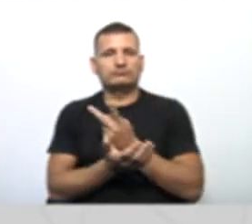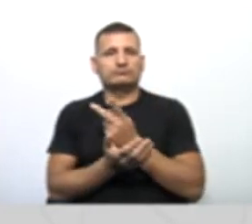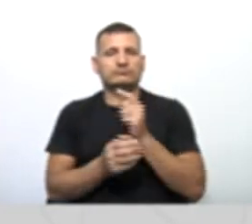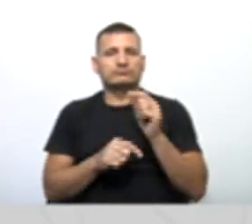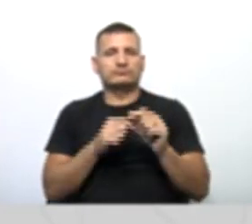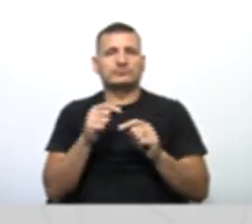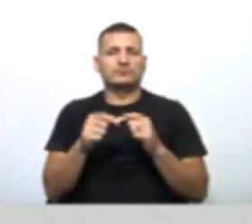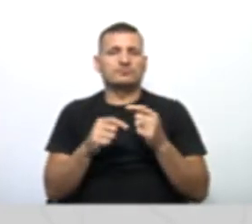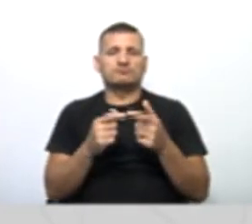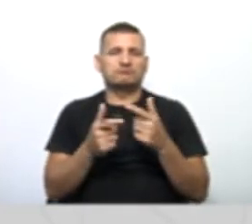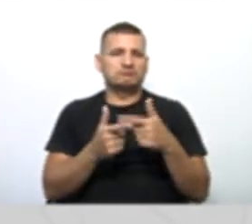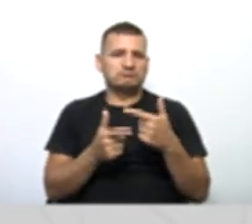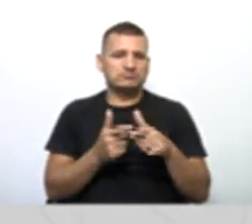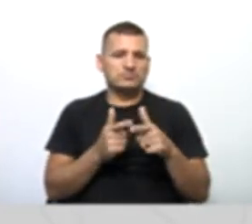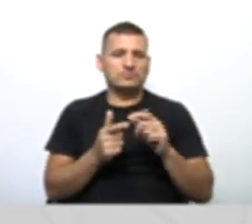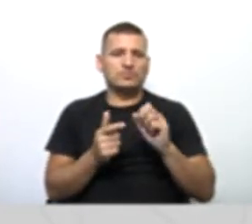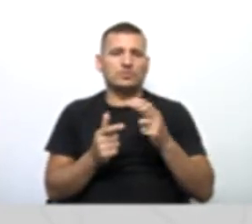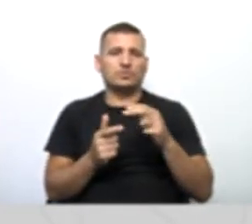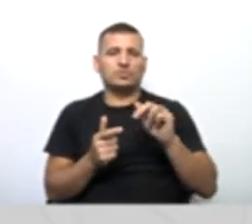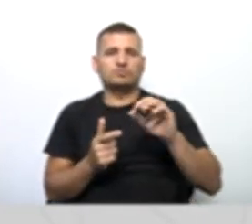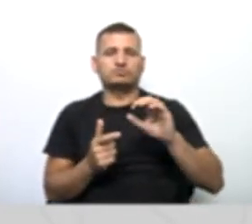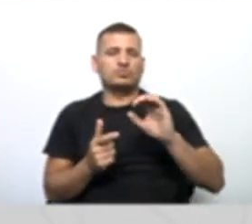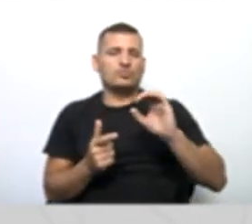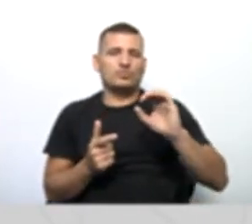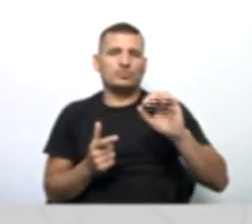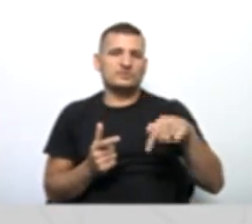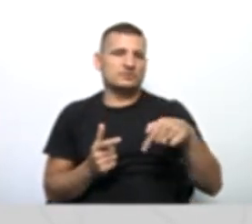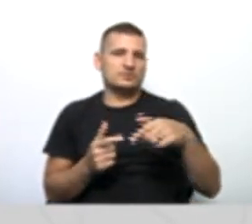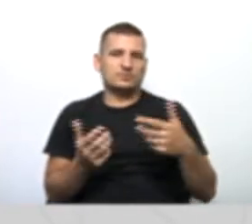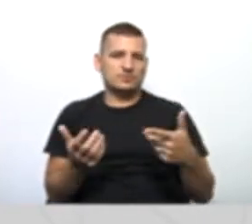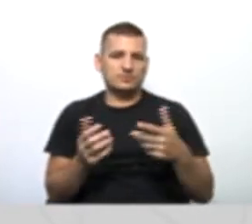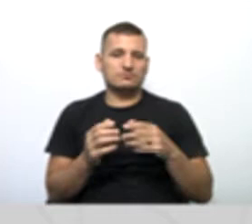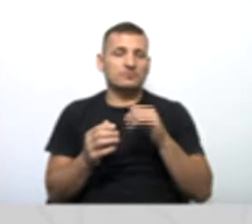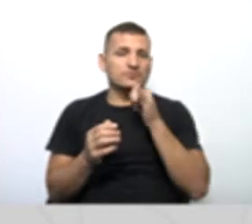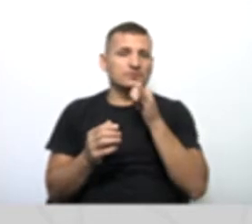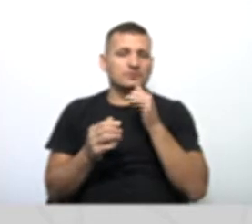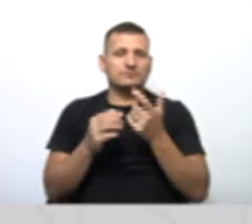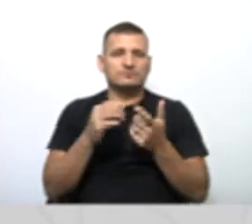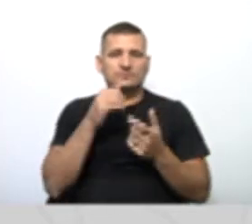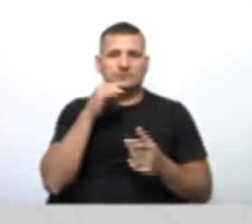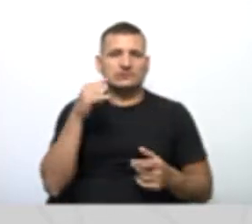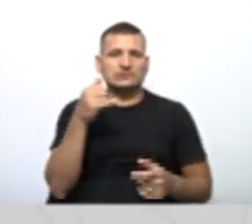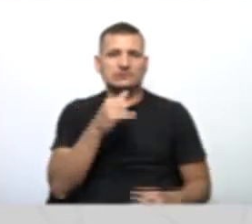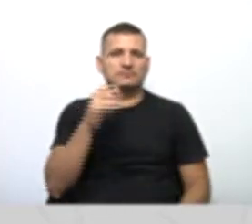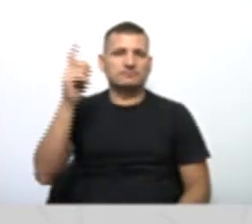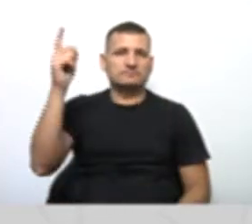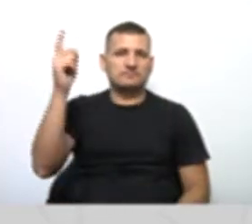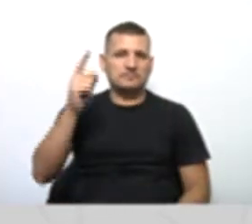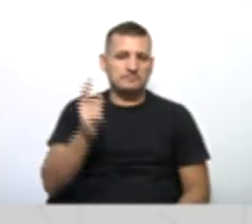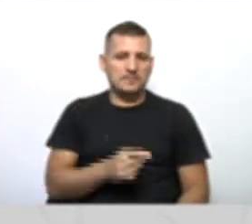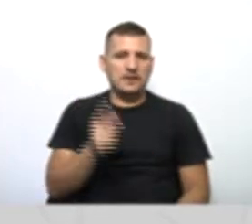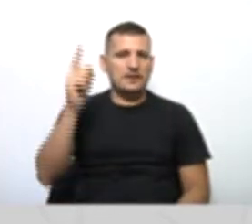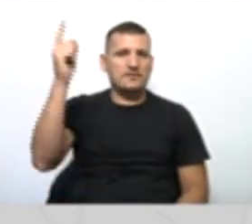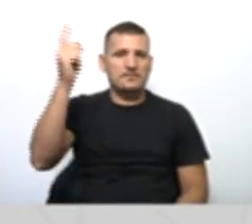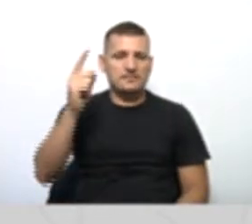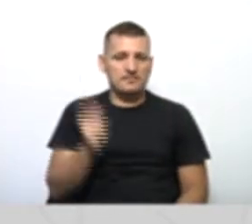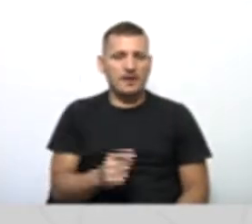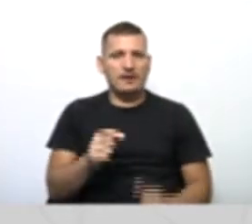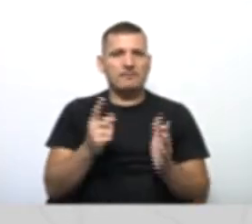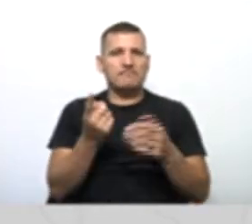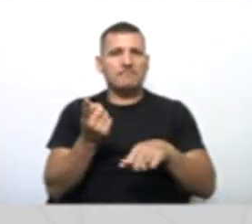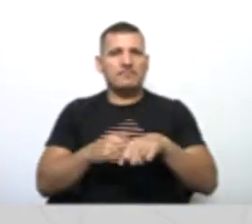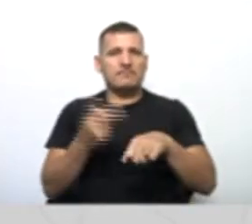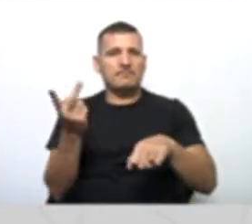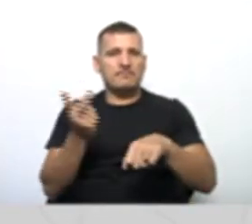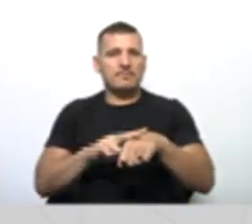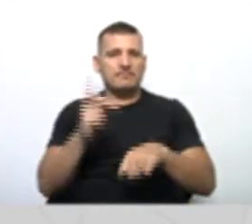consequências. A imagem traz aí, né? Qual o risco de um raio cair no mesmo lugar duas vezes? O risco é